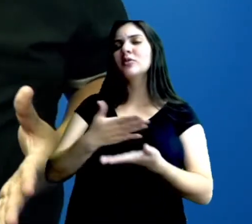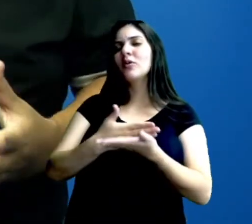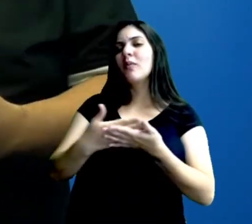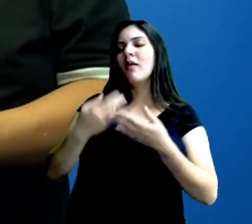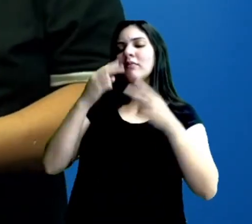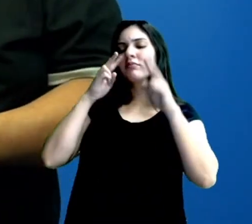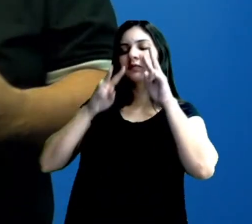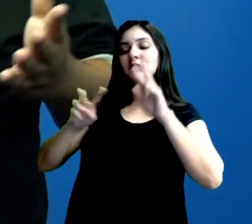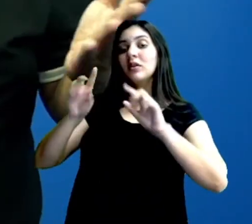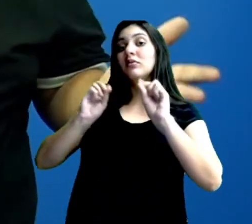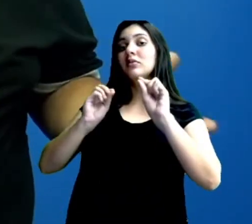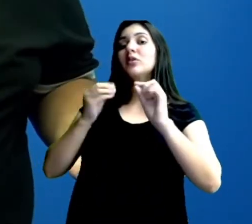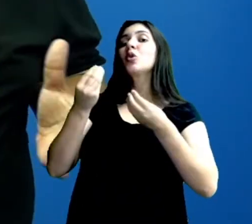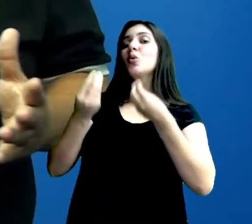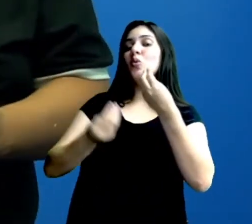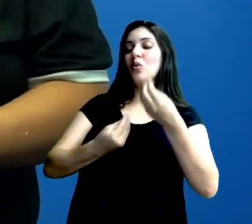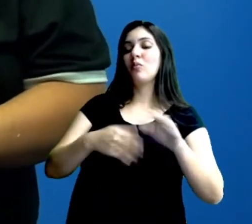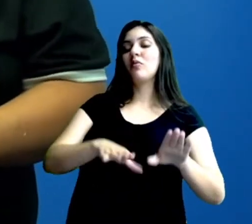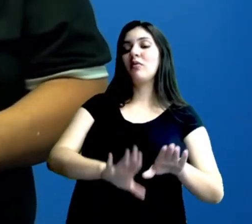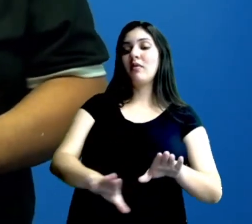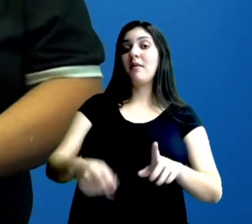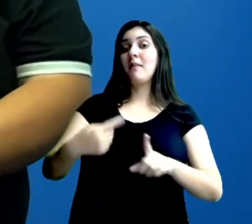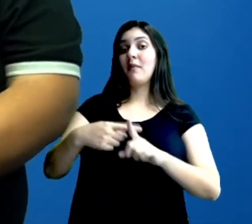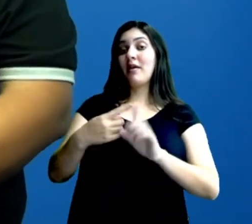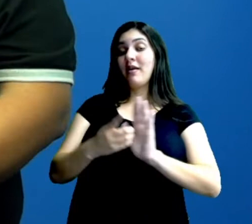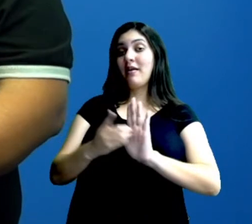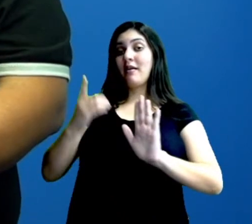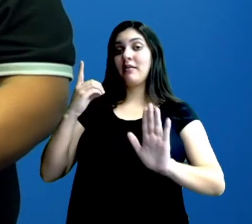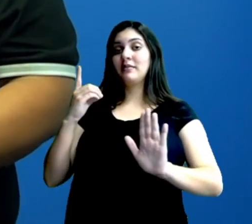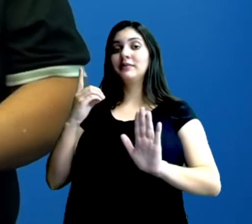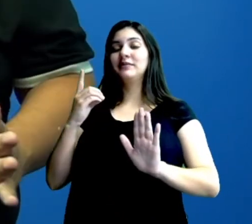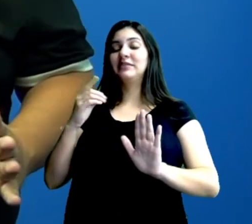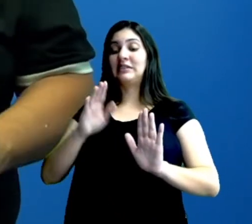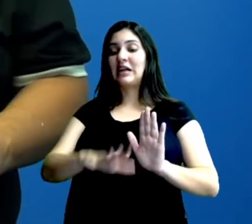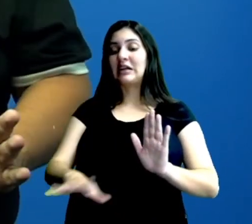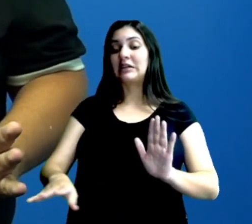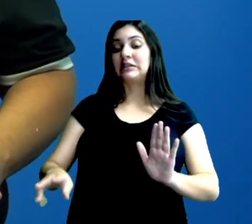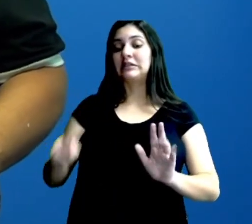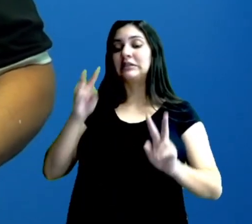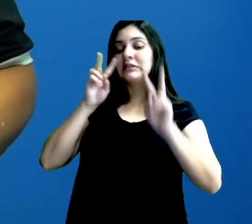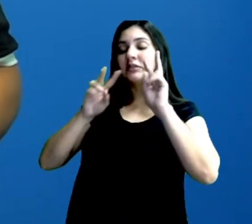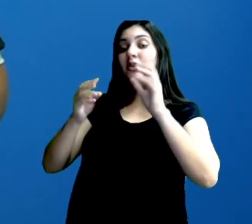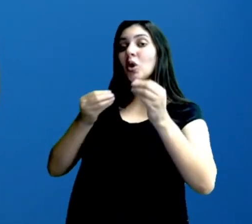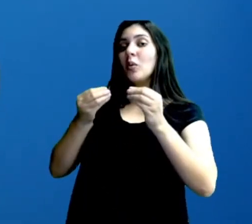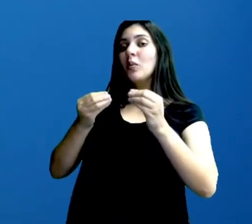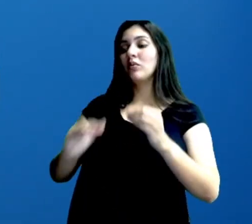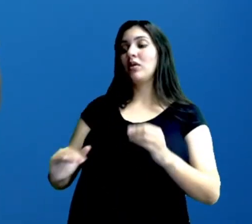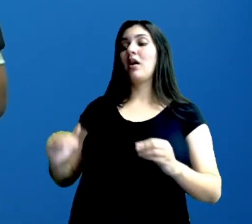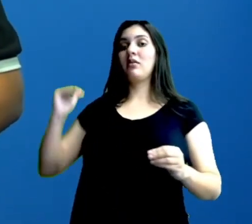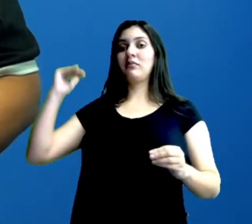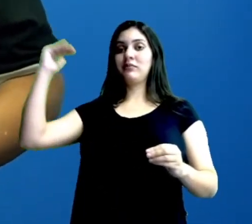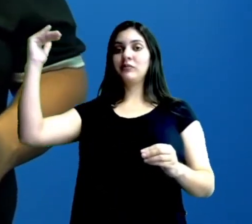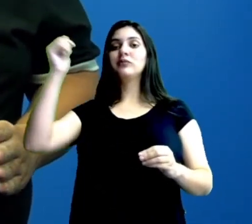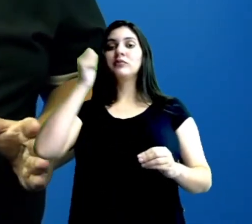criança. Porque na antiguidade a criança era tratada como pequeno adulto, eles não eram tratados como é hoje, né? Hoje a